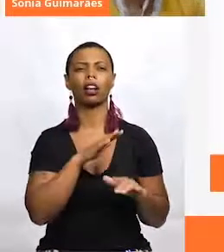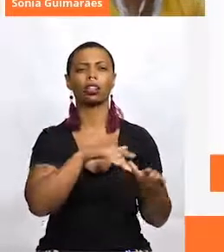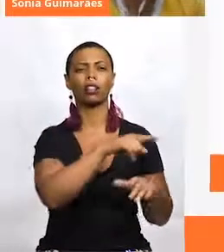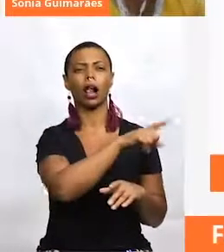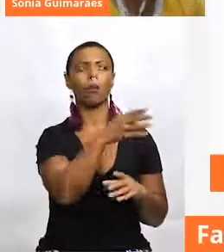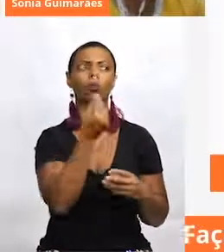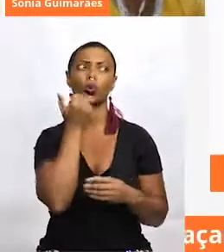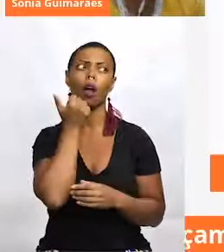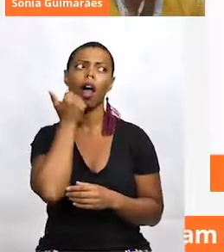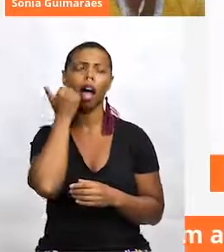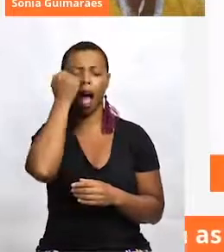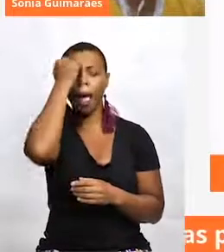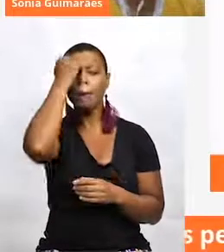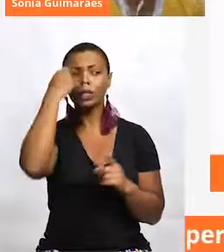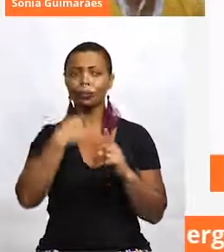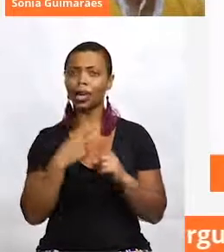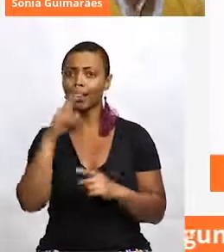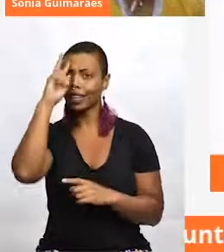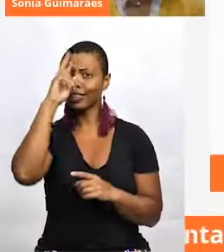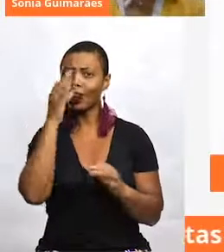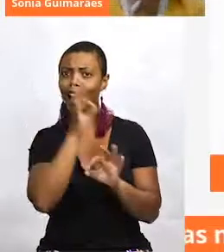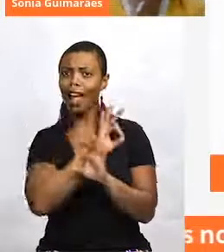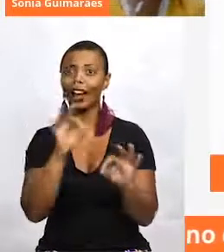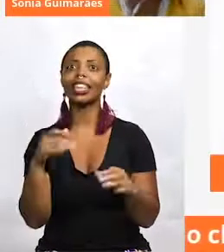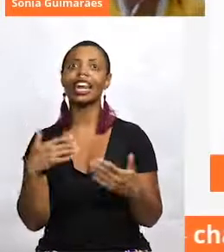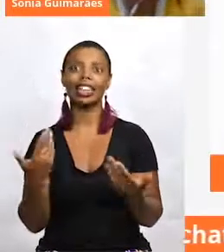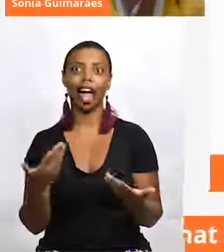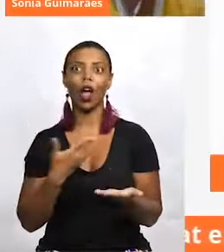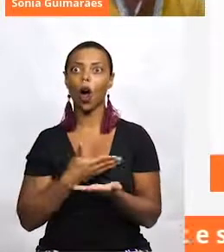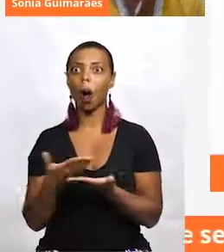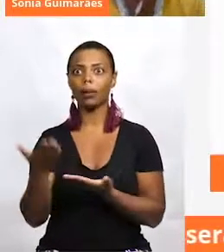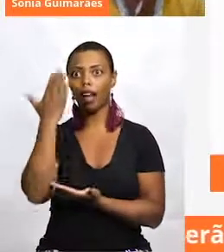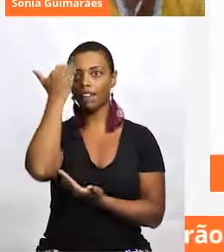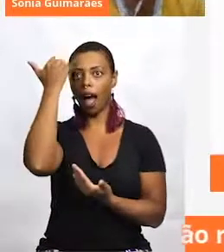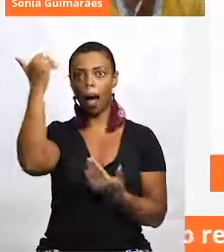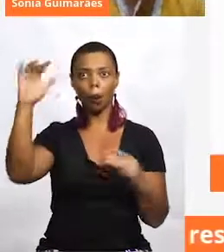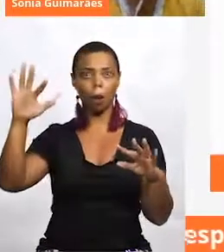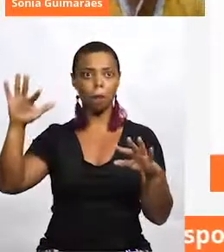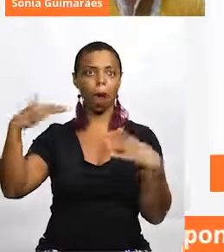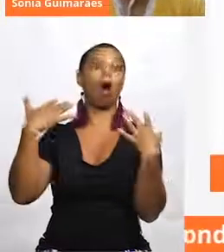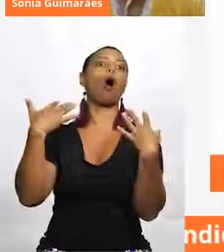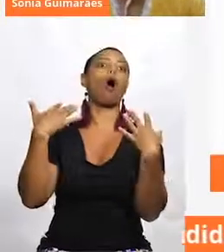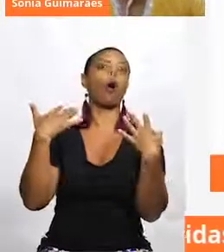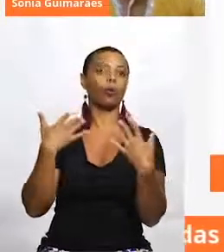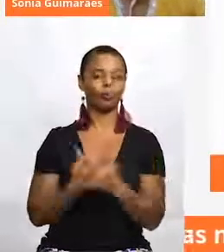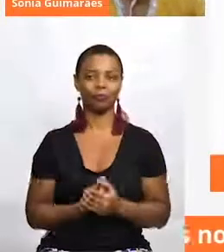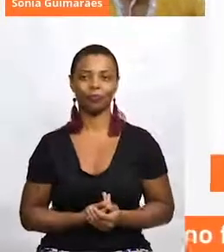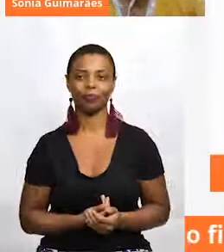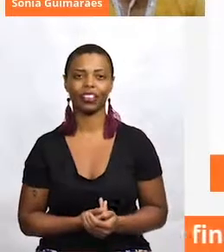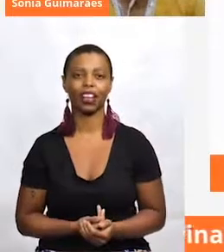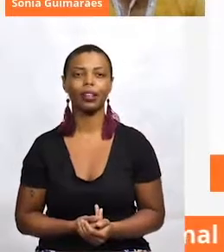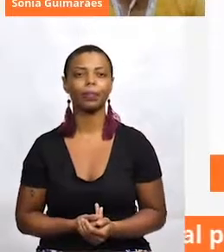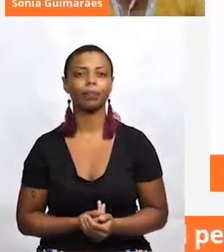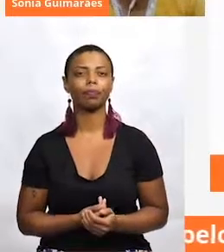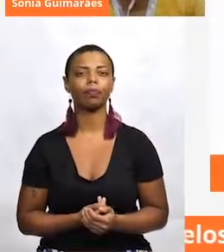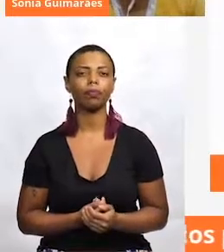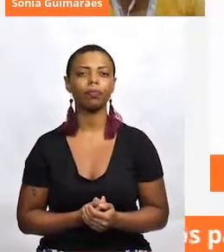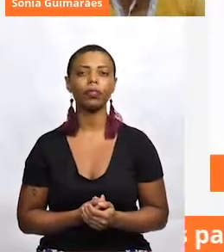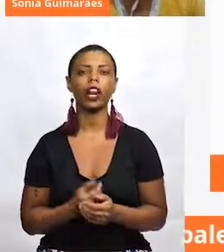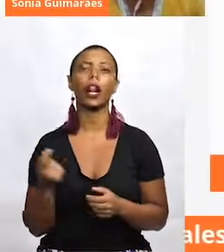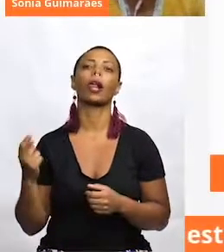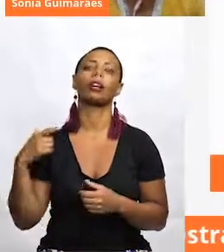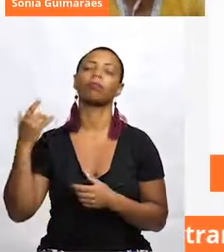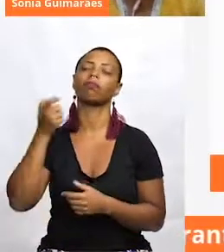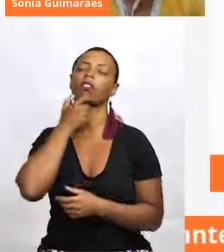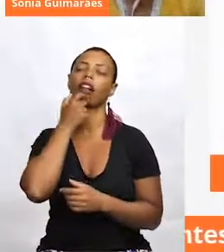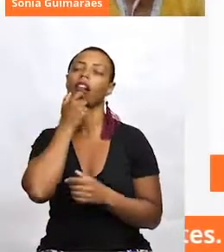é muito boa essa história, e eu me tornei muito famosa. A coisa toda virou muito, muito. Bom, voltando da